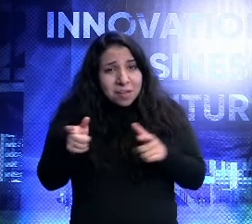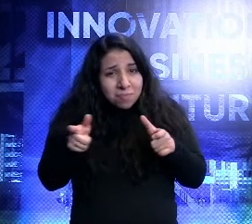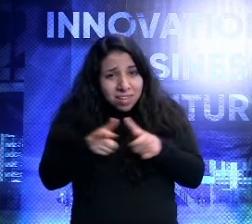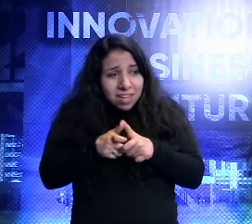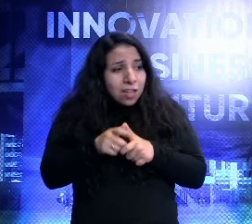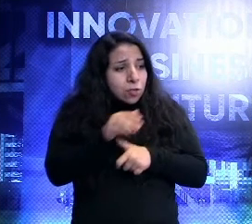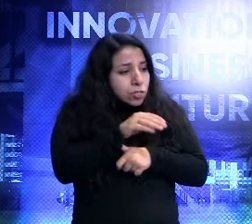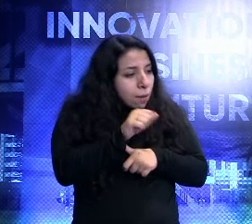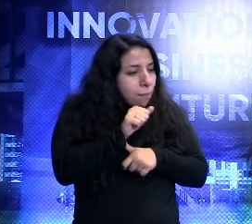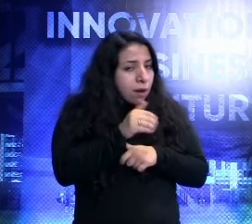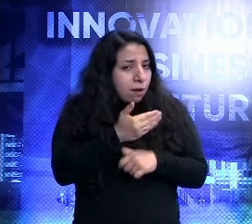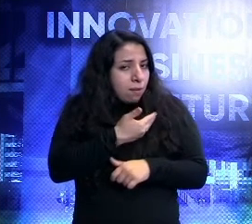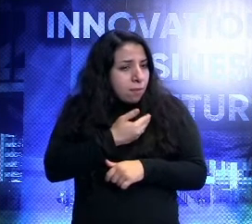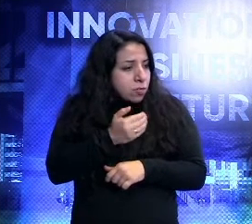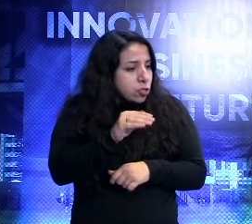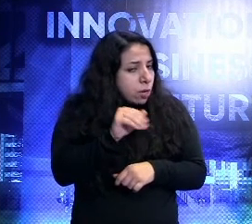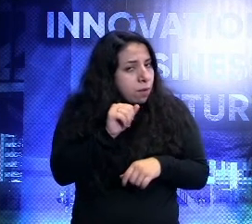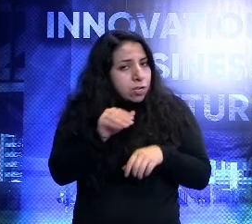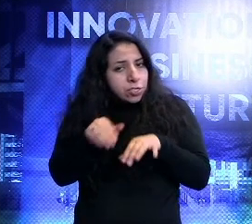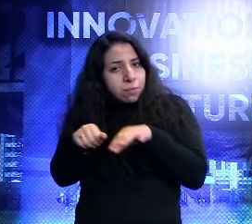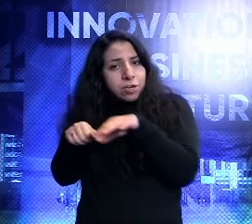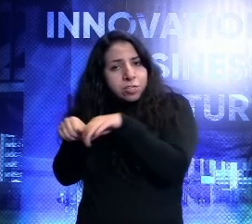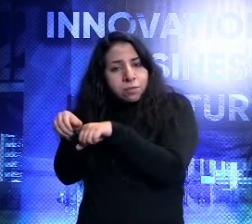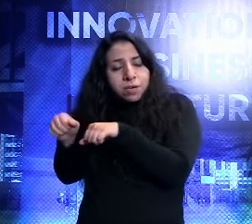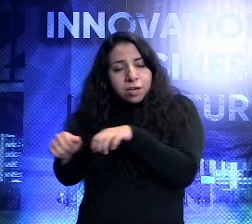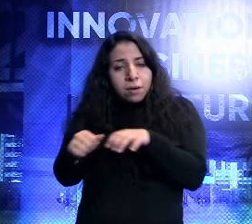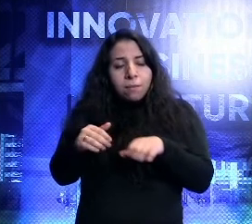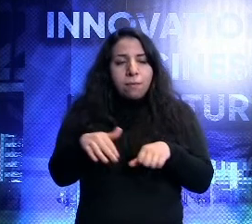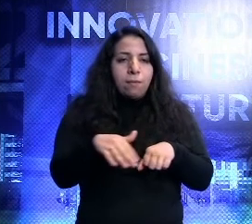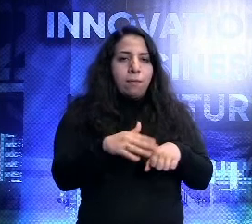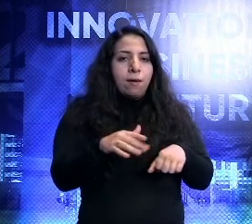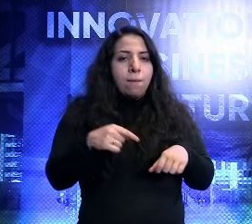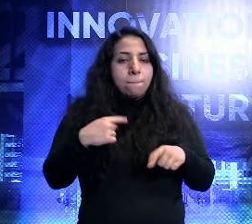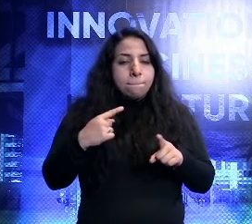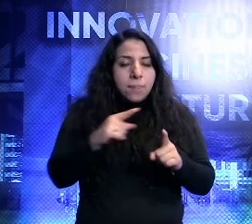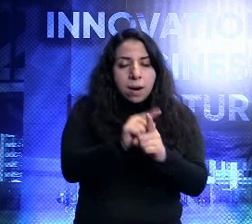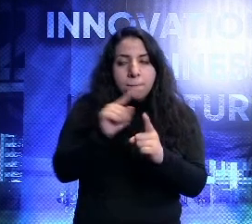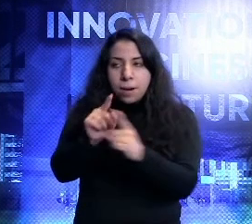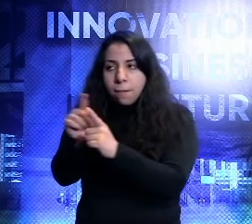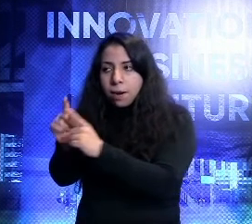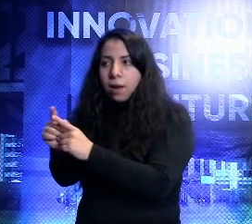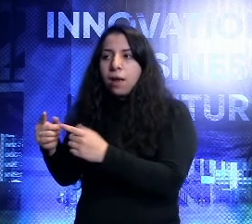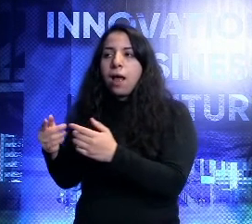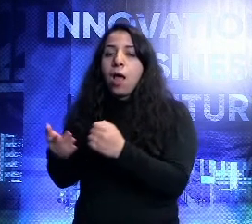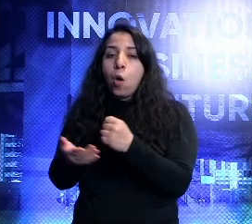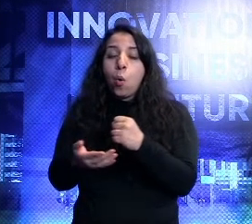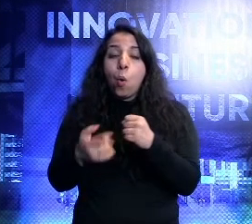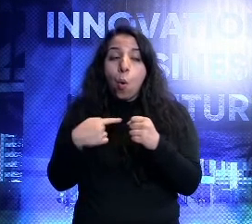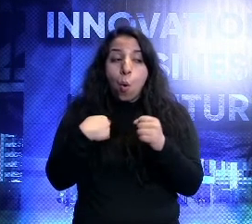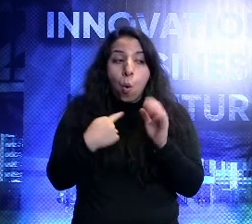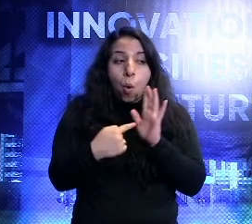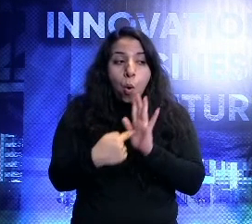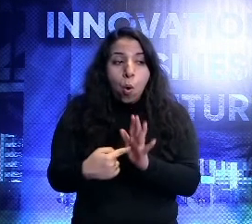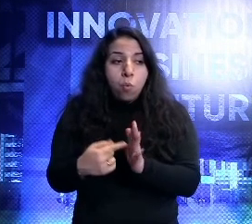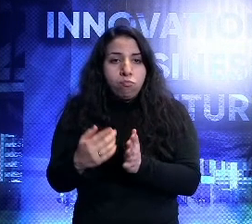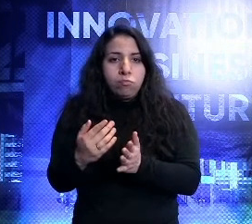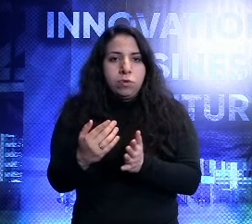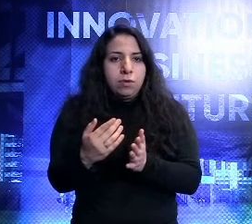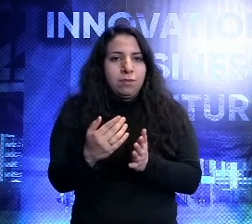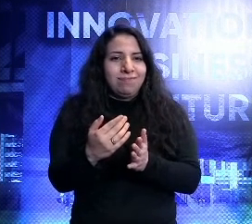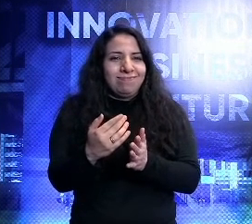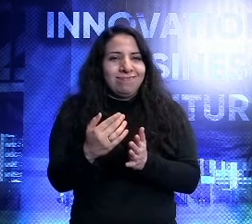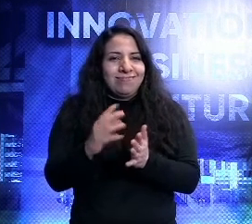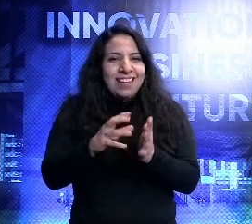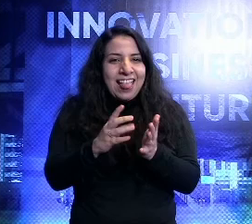métrica, leva dados para embasar o que você está querendo fazer. Porque o nome não ajuda. Você chega